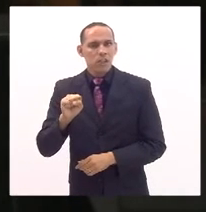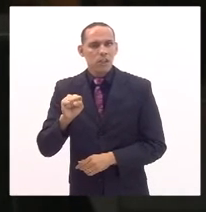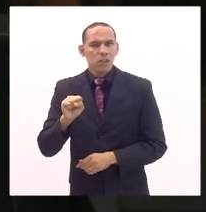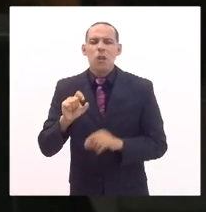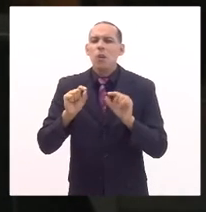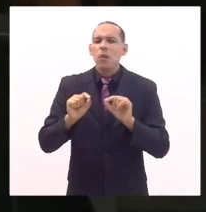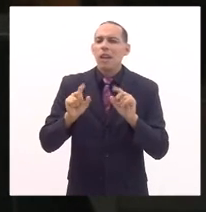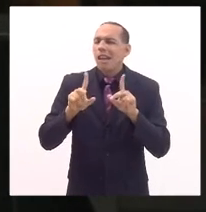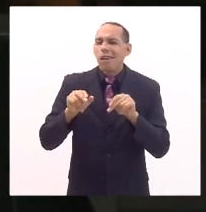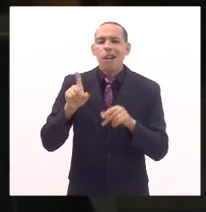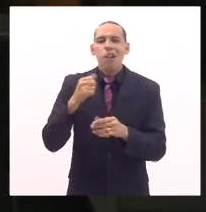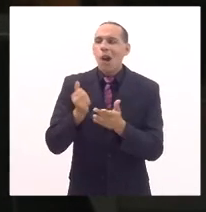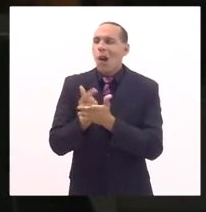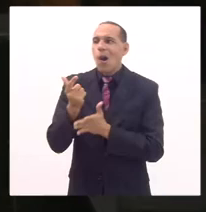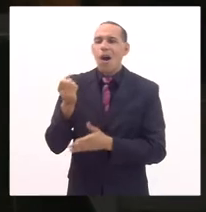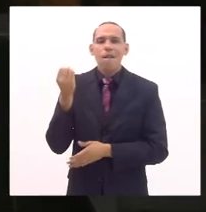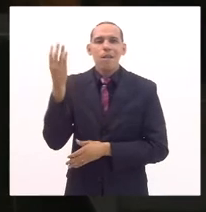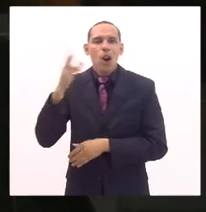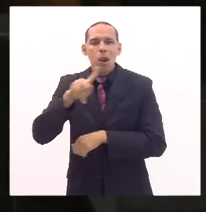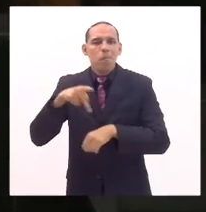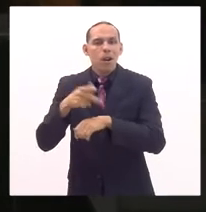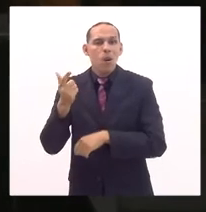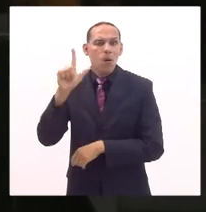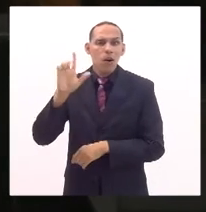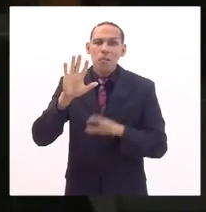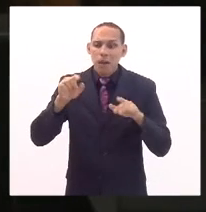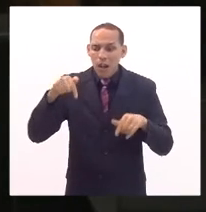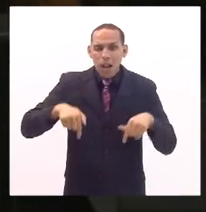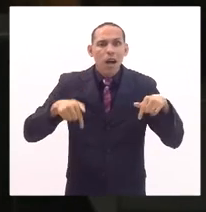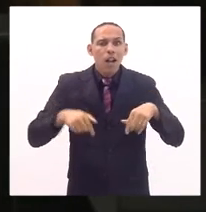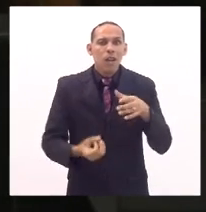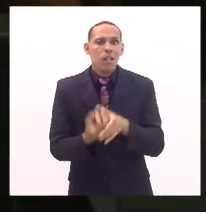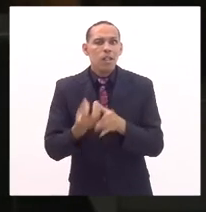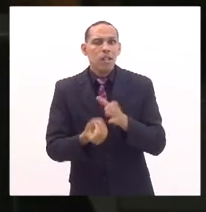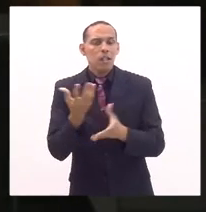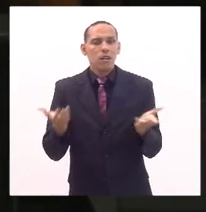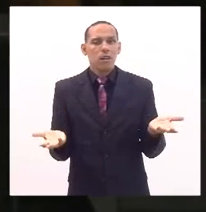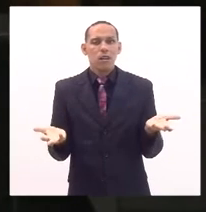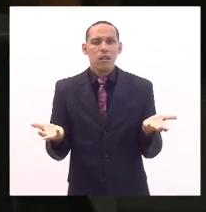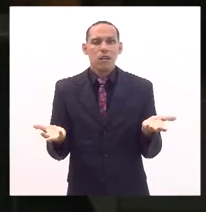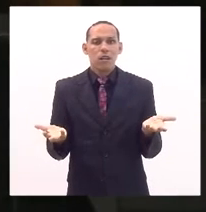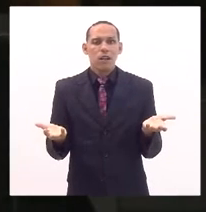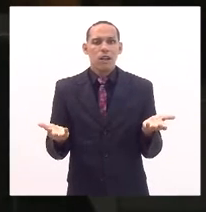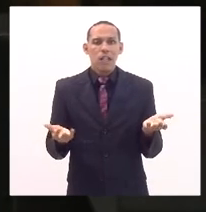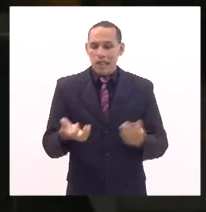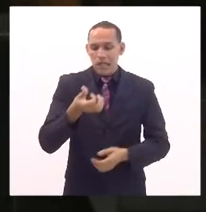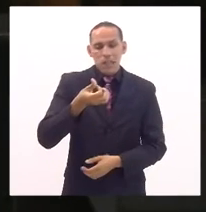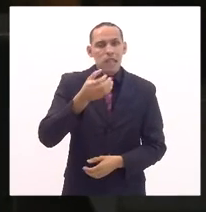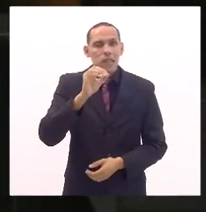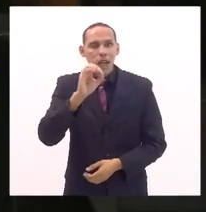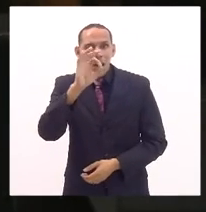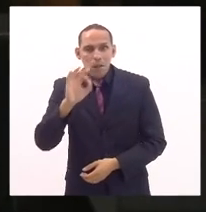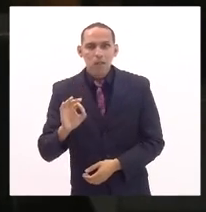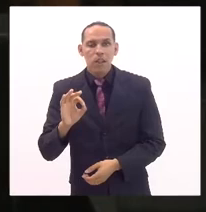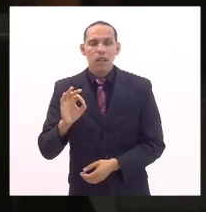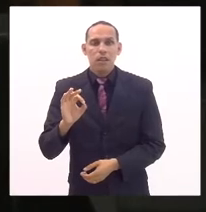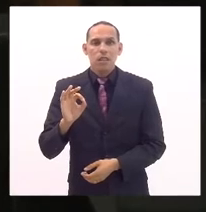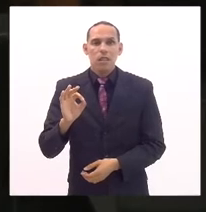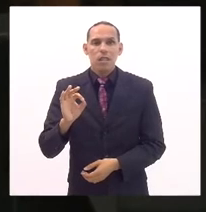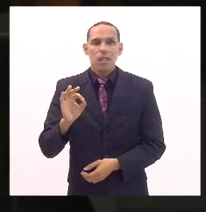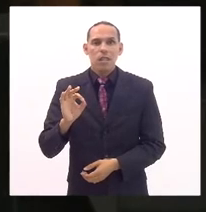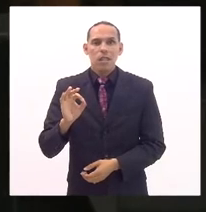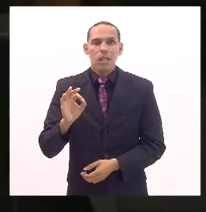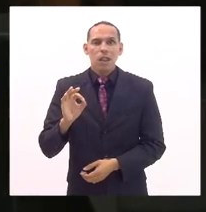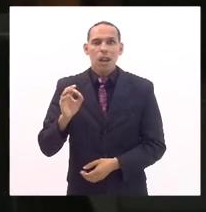comprasse uma esse gás no exterior mas se gás é produzido aqui isso é sessenta por cento desse gás